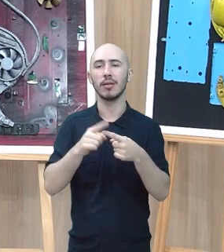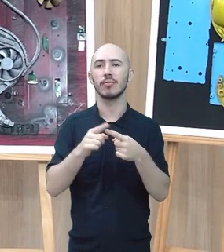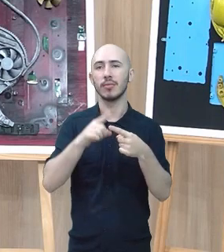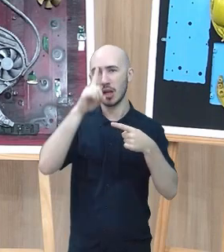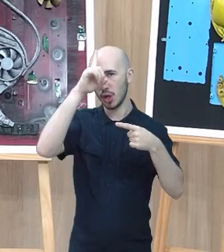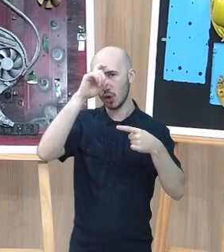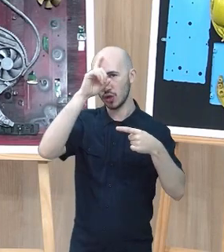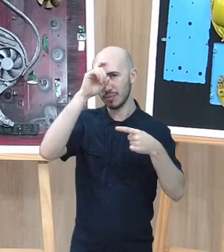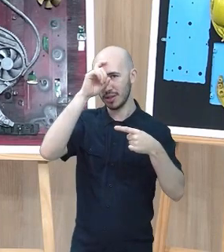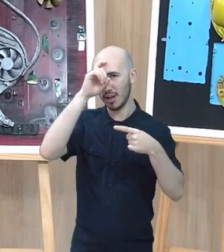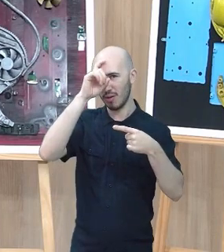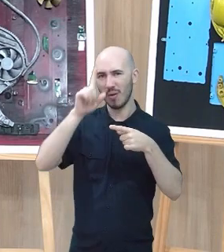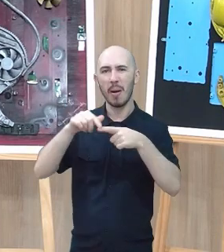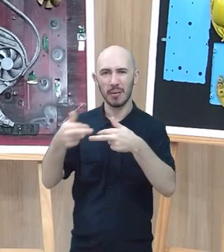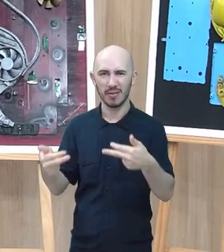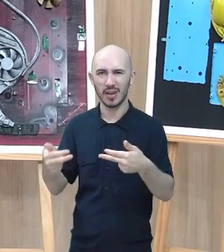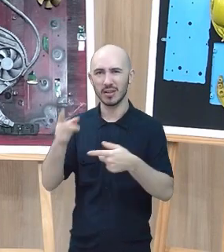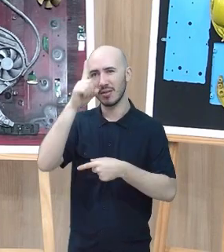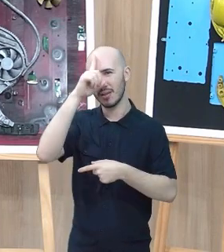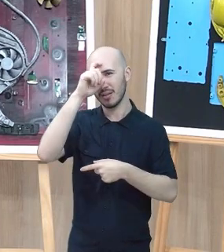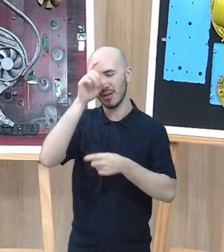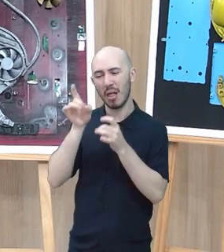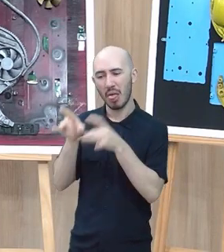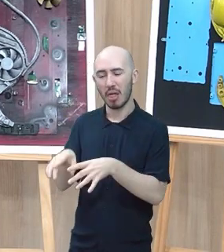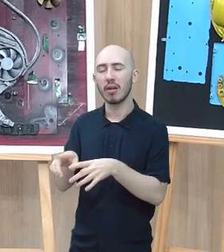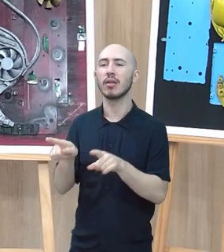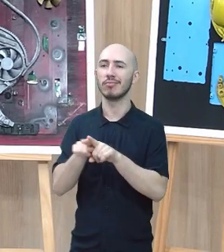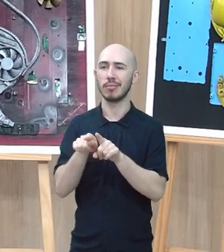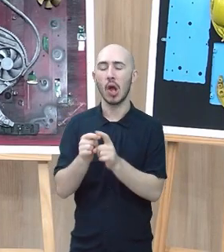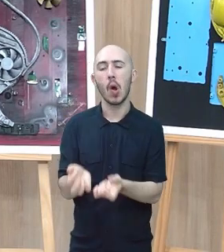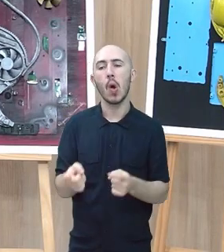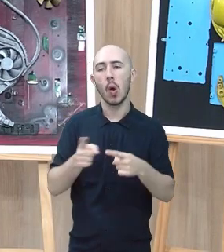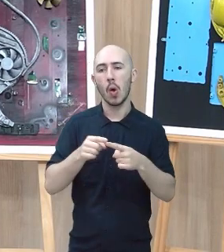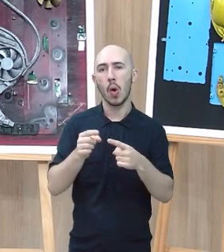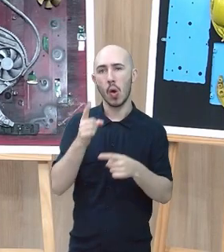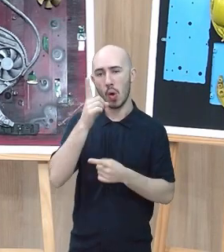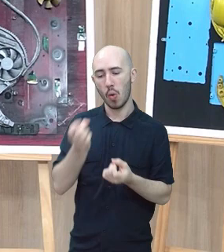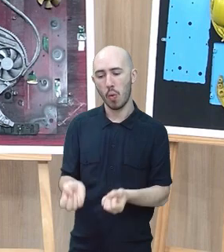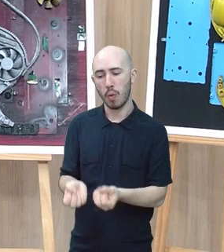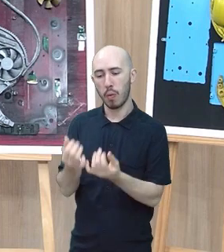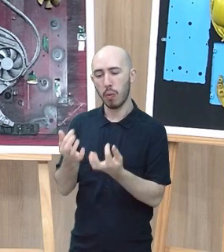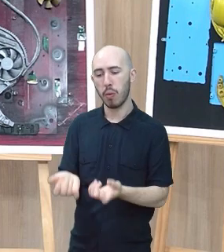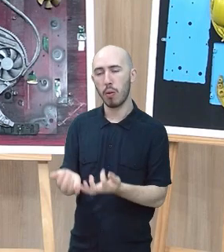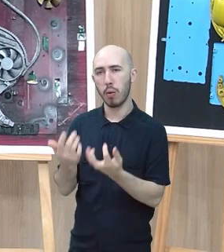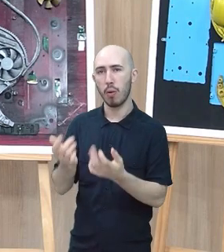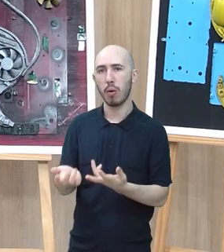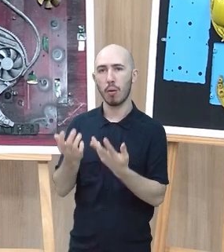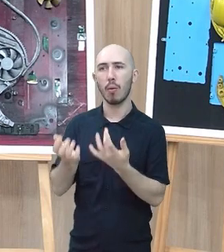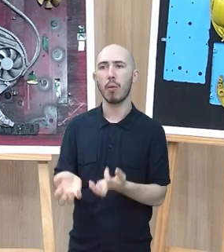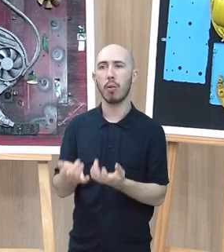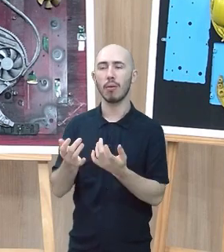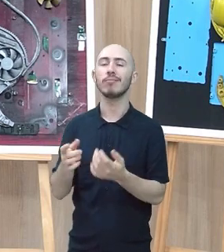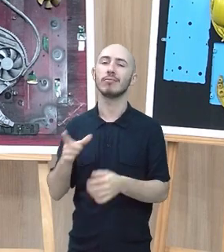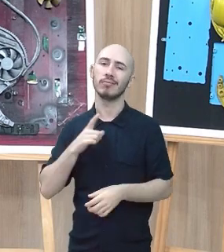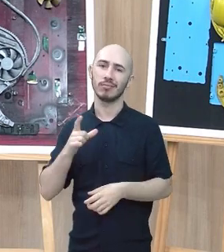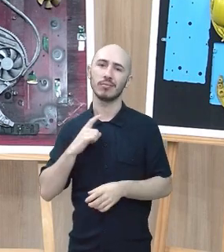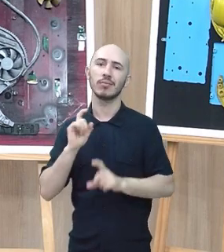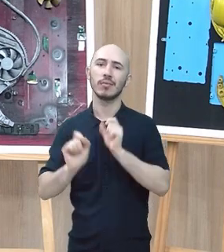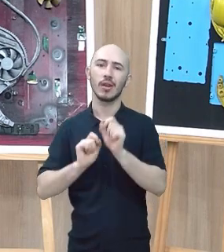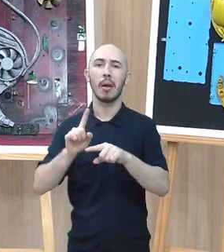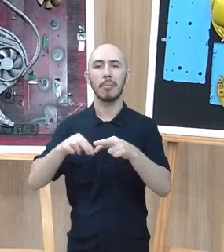hospitalares, né, como a gente estava vendo, né, esses resíduos que são produzidos nos hospitais, que contêm